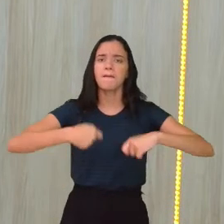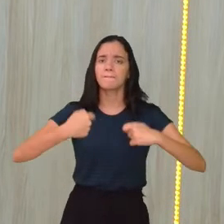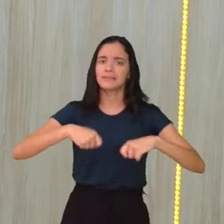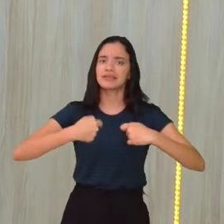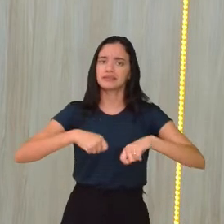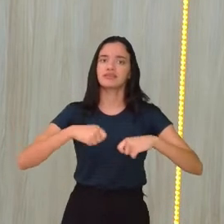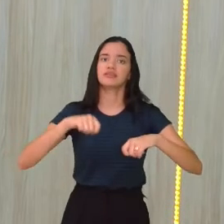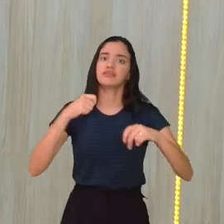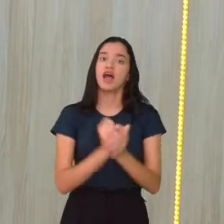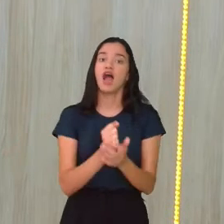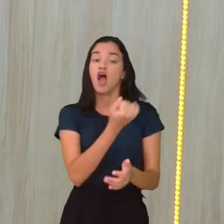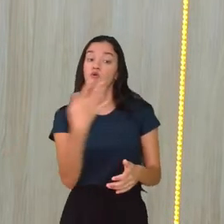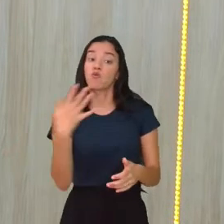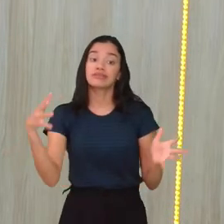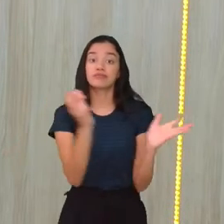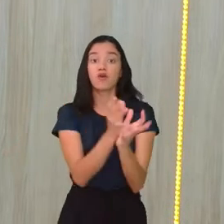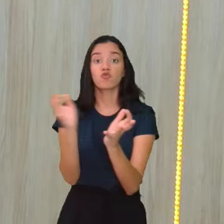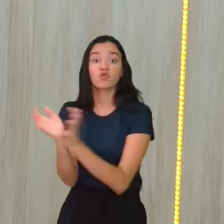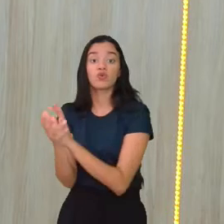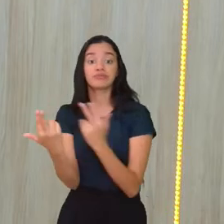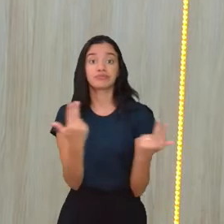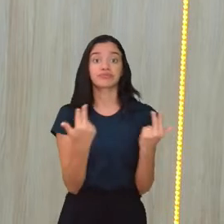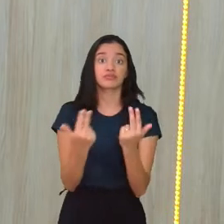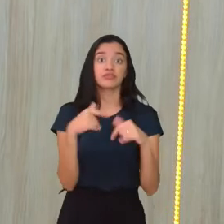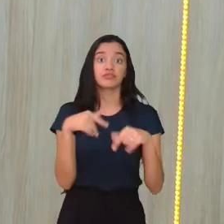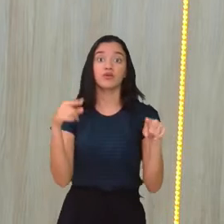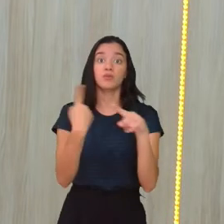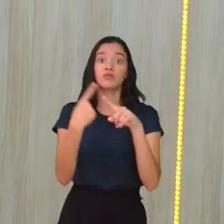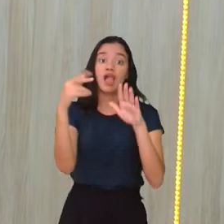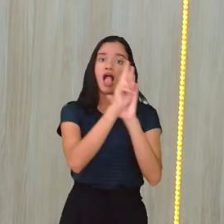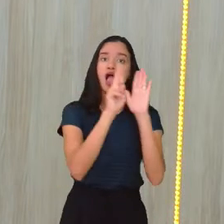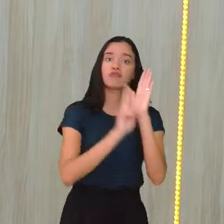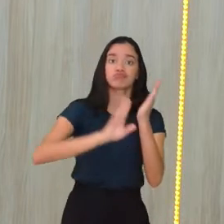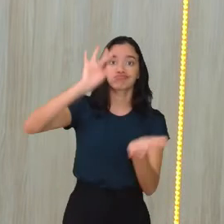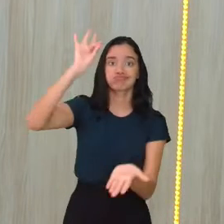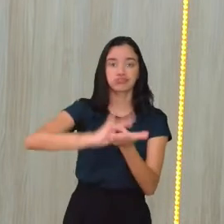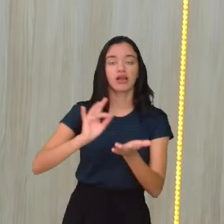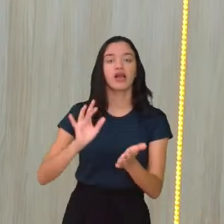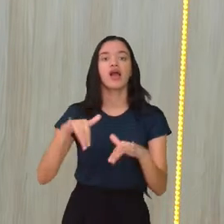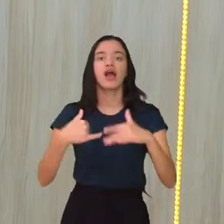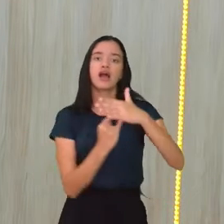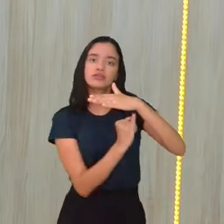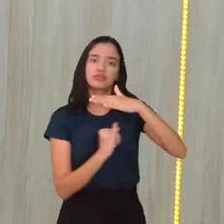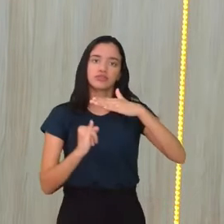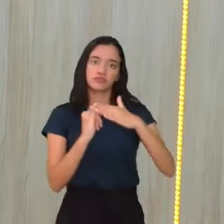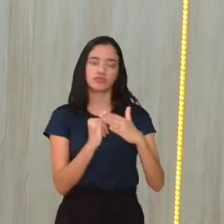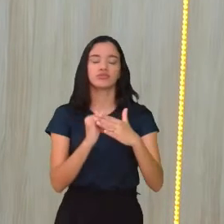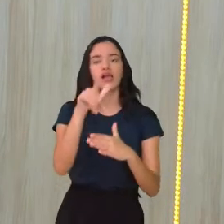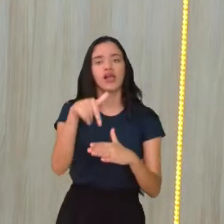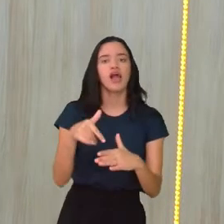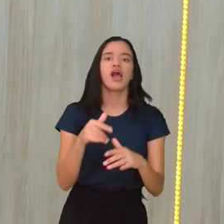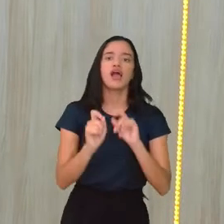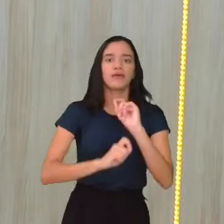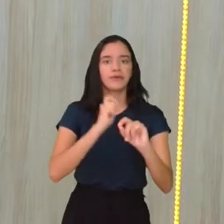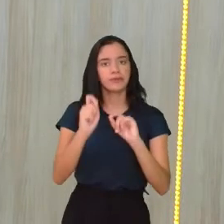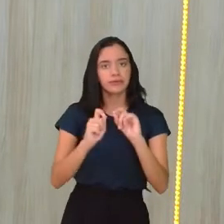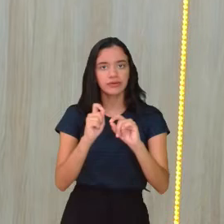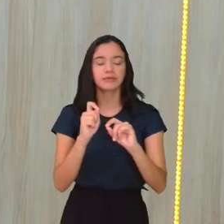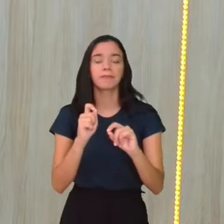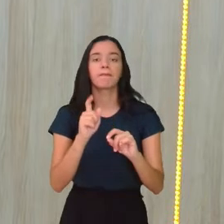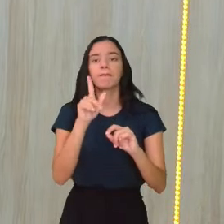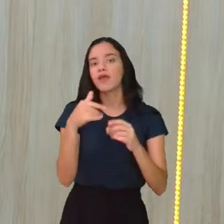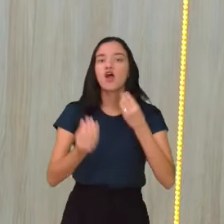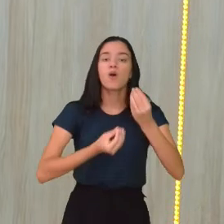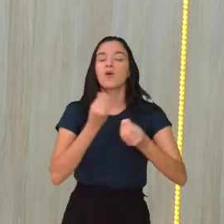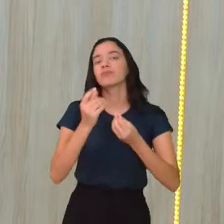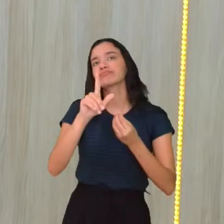a mesma quantidade, porque a regra ela é fixa. Então, as instituições elas vieram para fazer